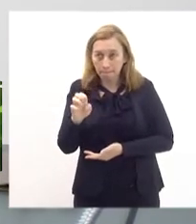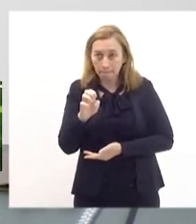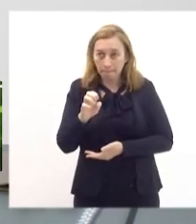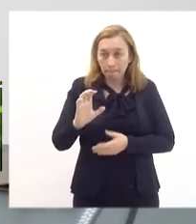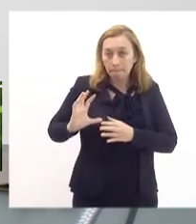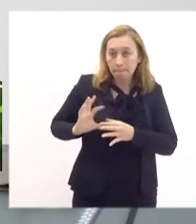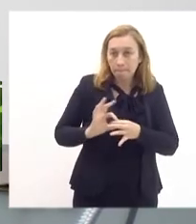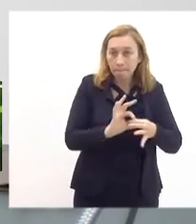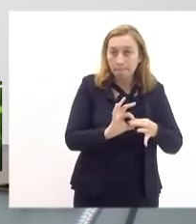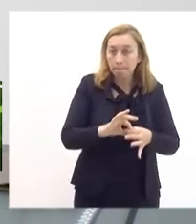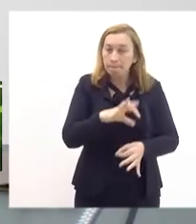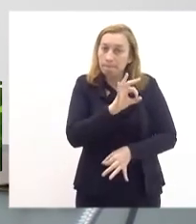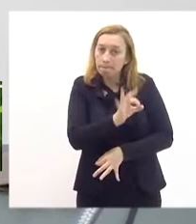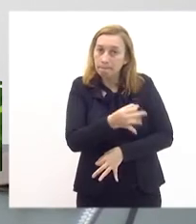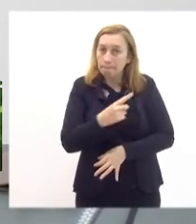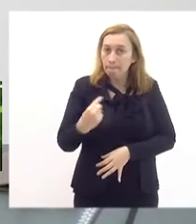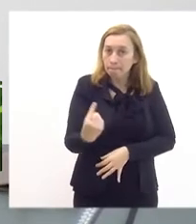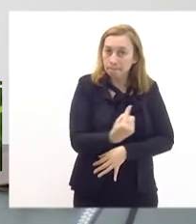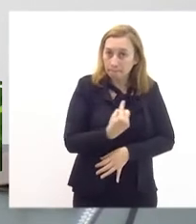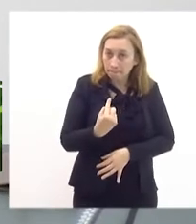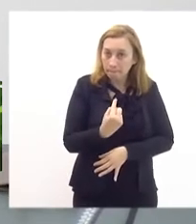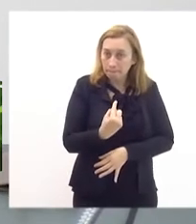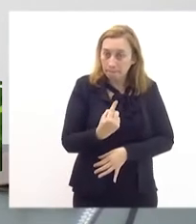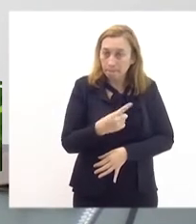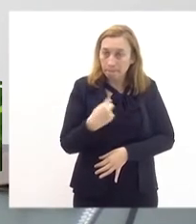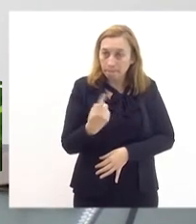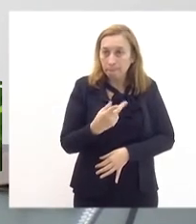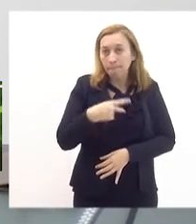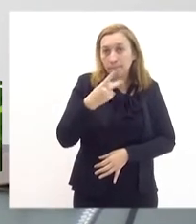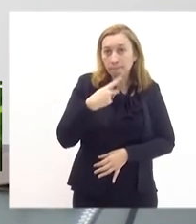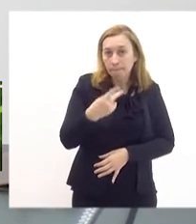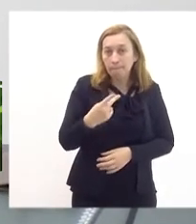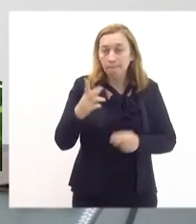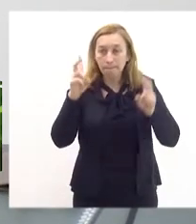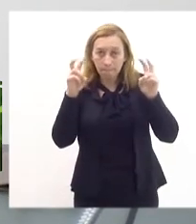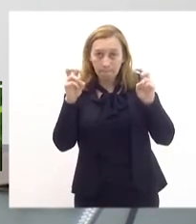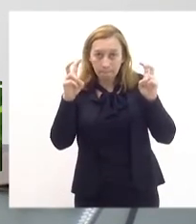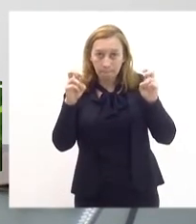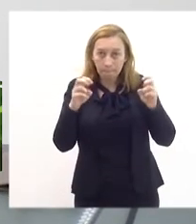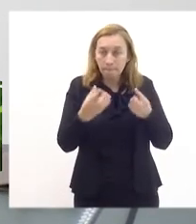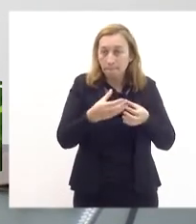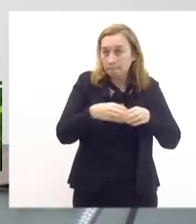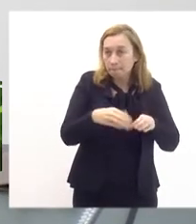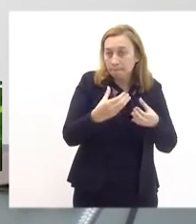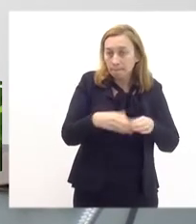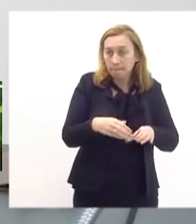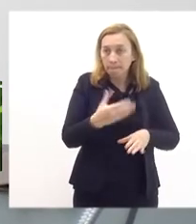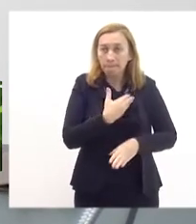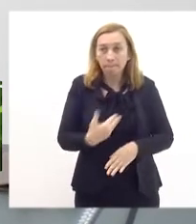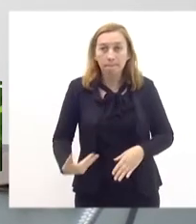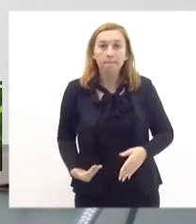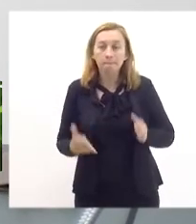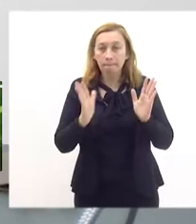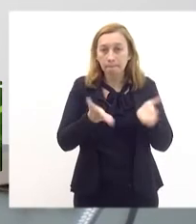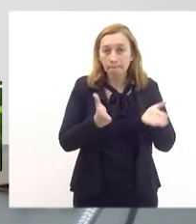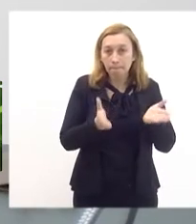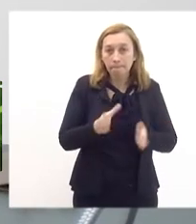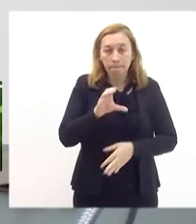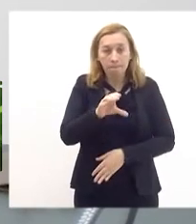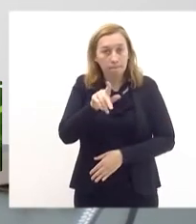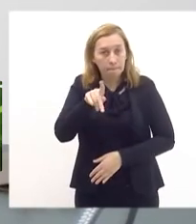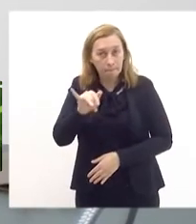aliado constante nosso quando nós tratamos das questões dos concursos públicos. Agora, na CPI,